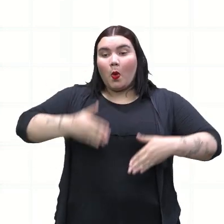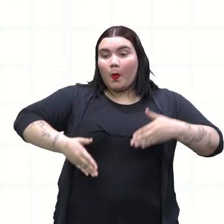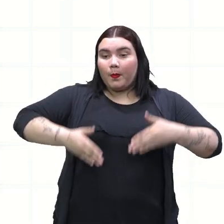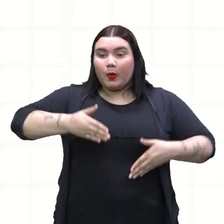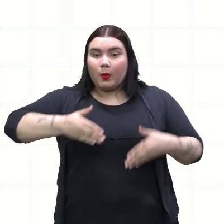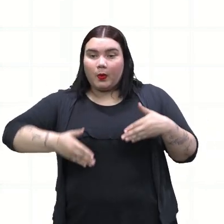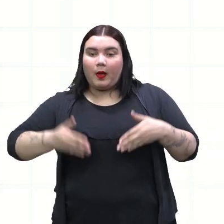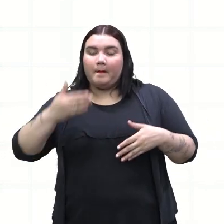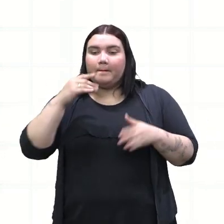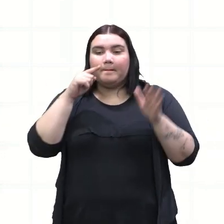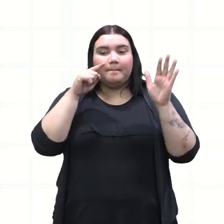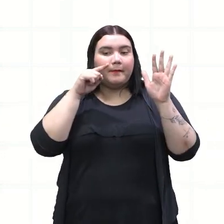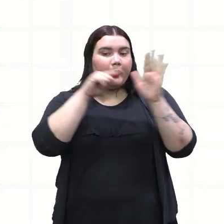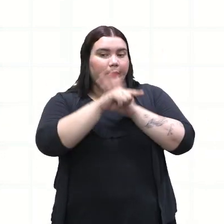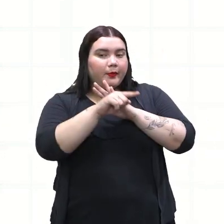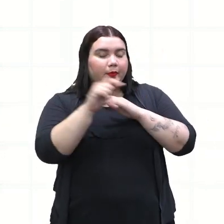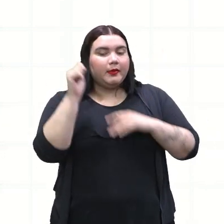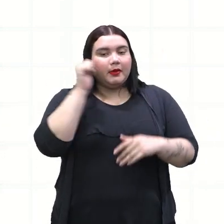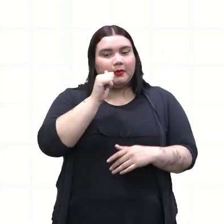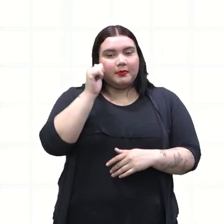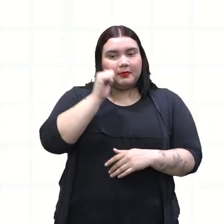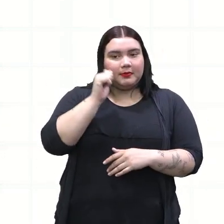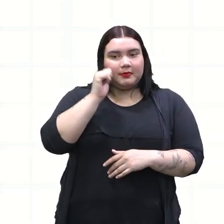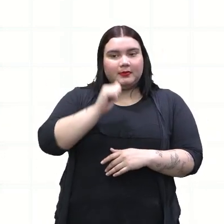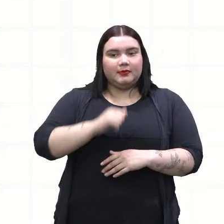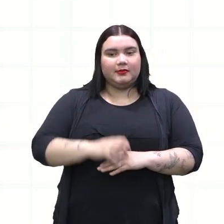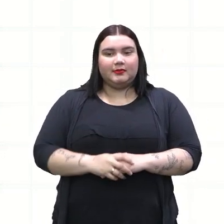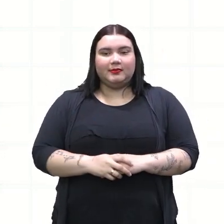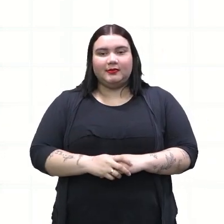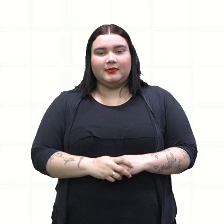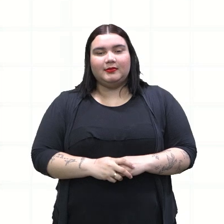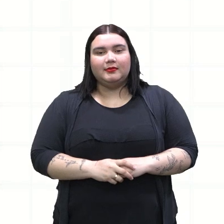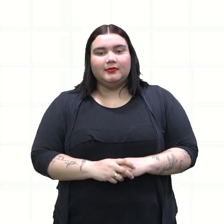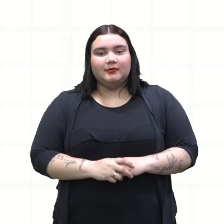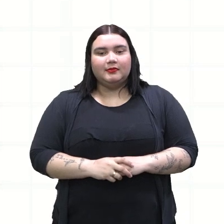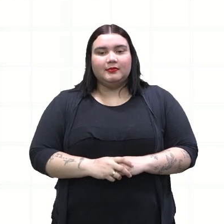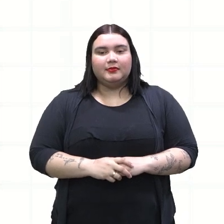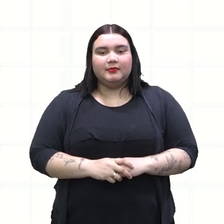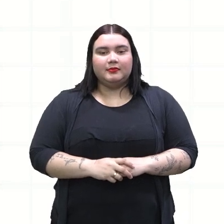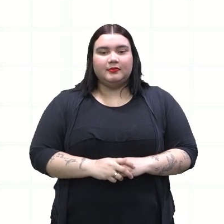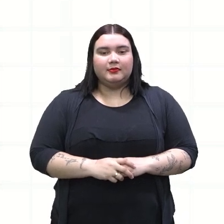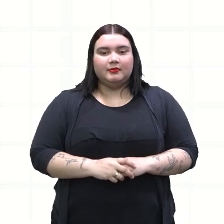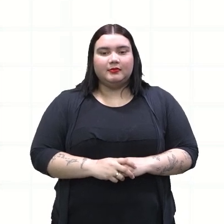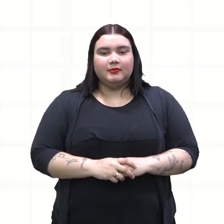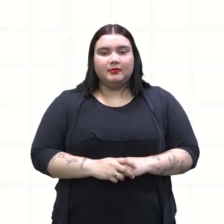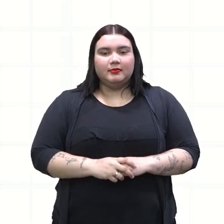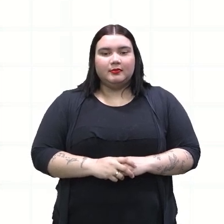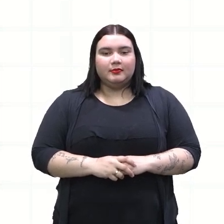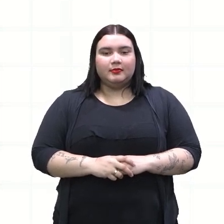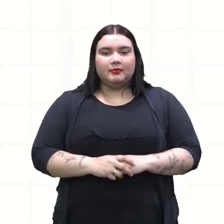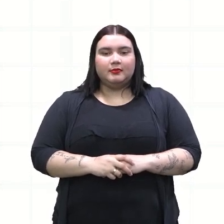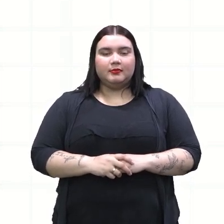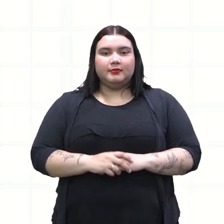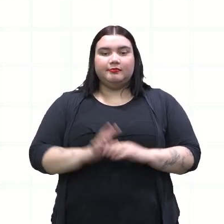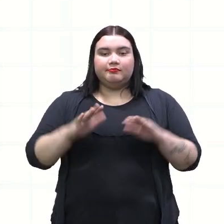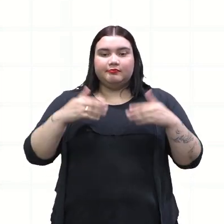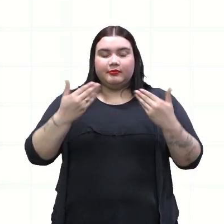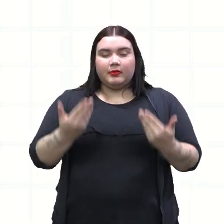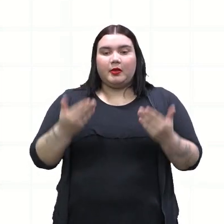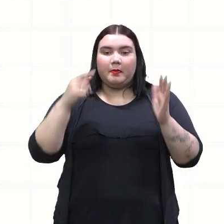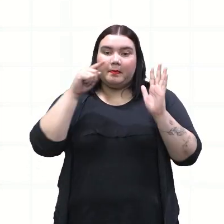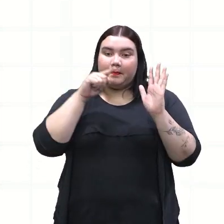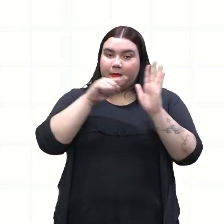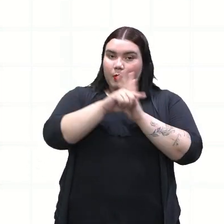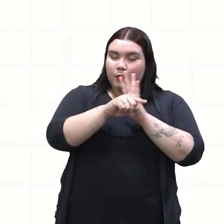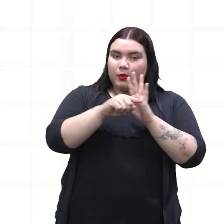aqui para essa menina, né? Tá toda feliz ali. Will you marry me? Então, lembrando que é uma pergunta,